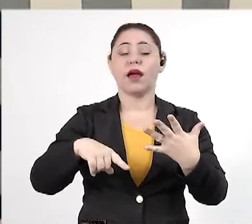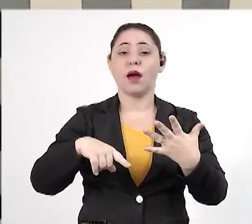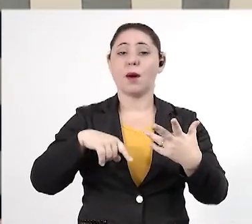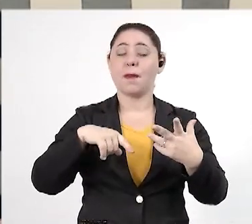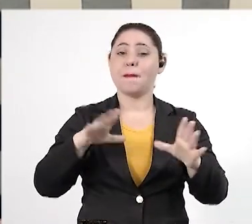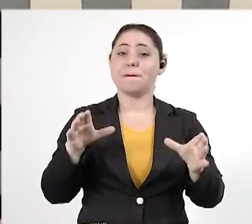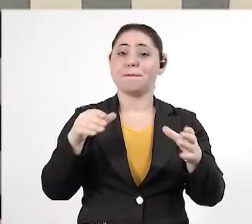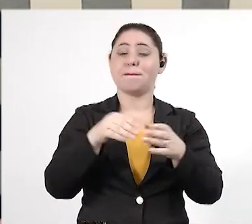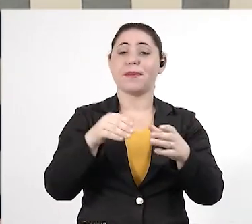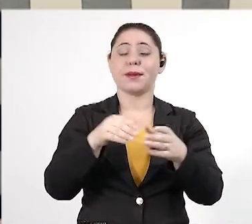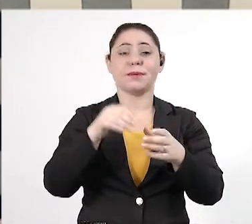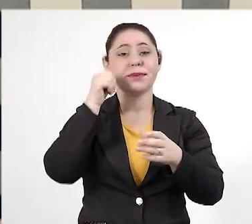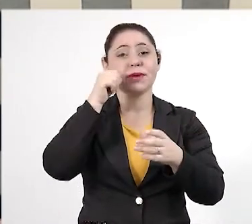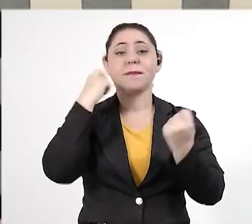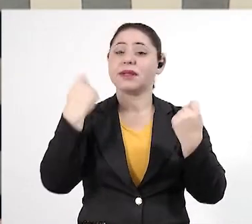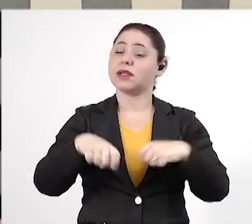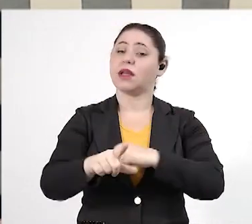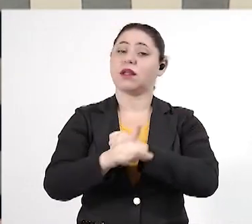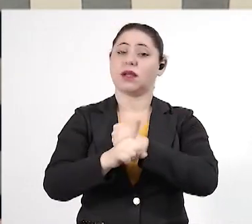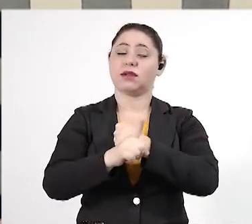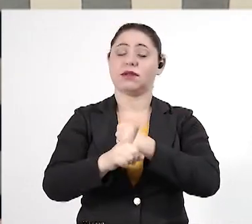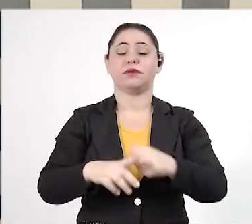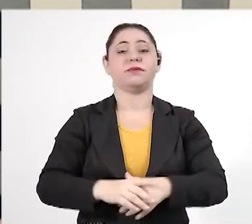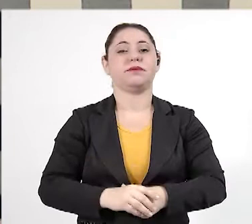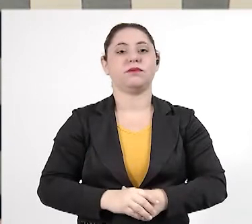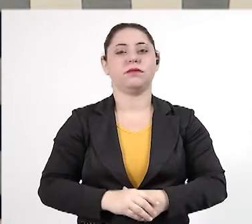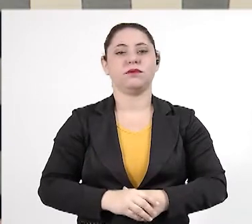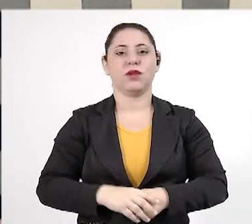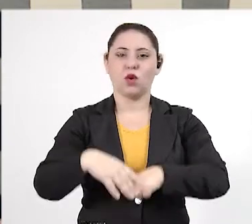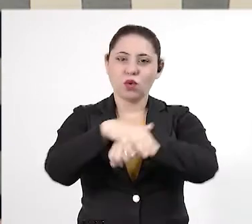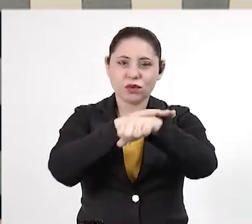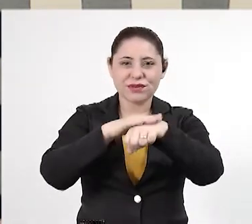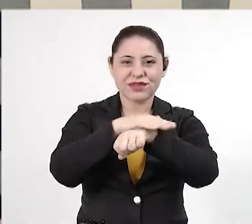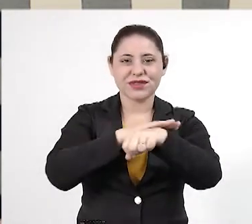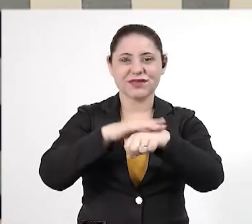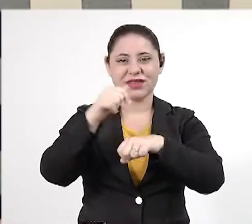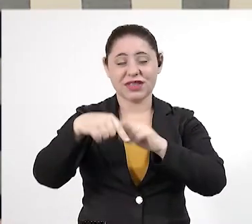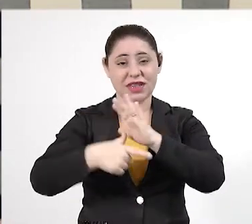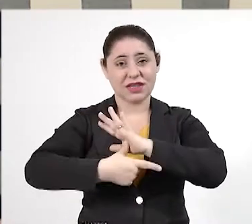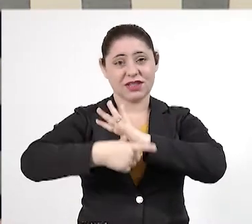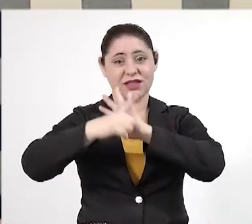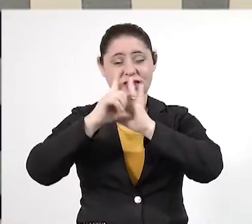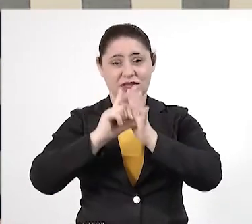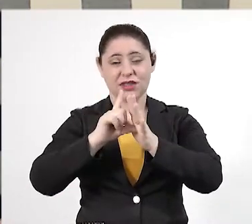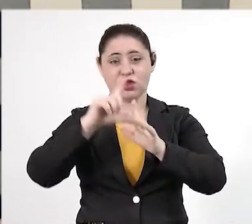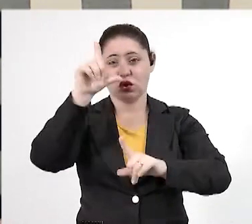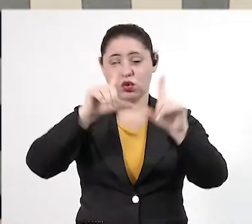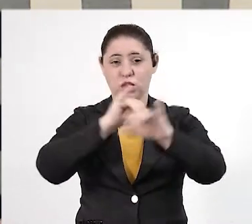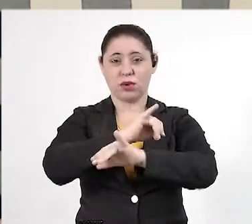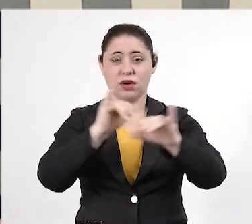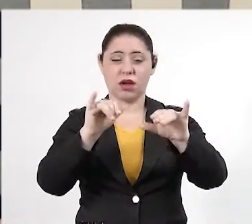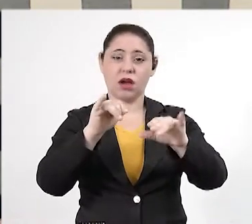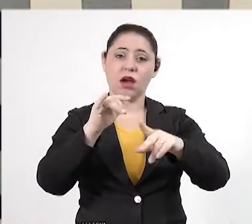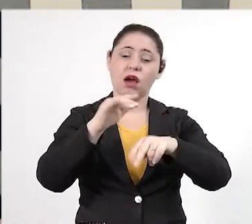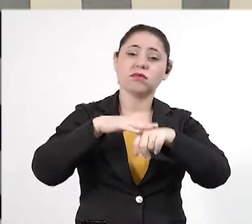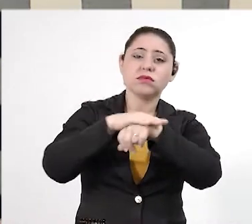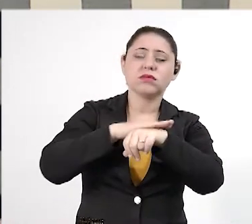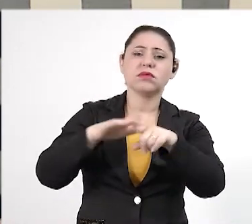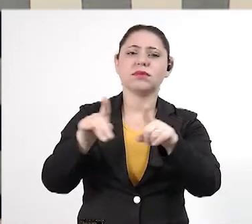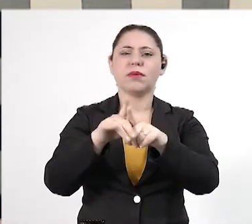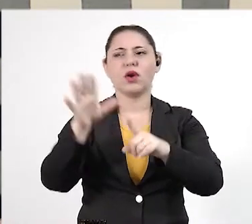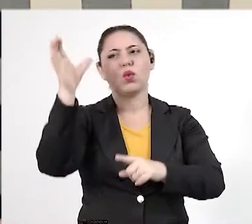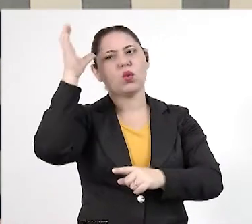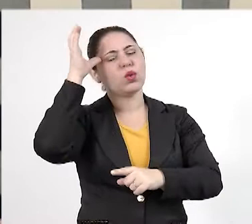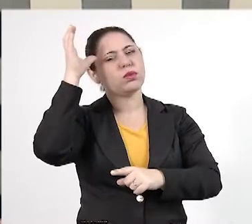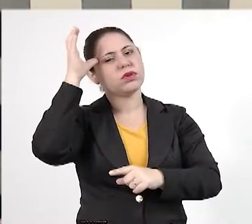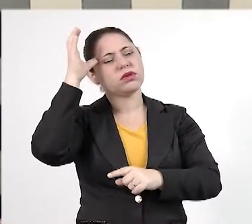envolvendo esse público feminino que precisa ser atendido. E nós conversamos aqui antes do programa, falamos também a respeito